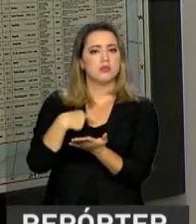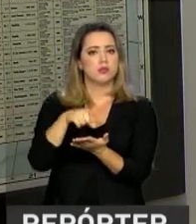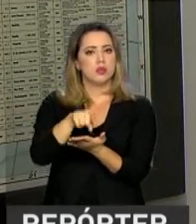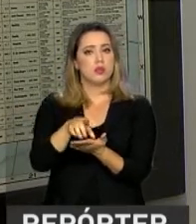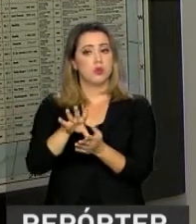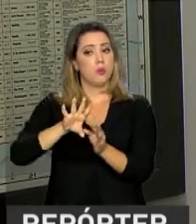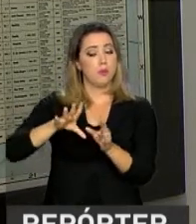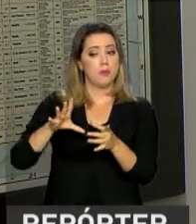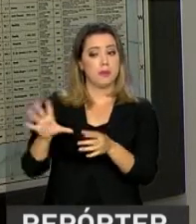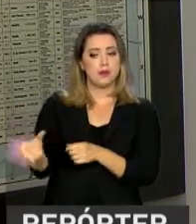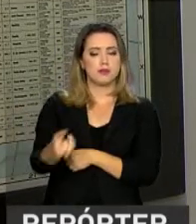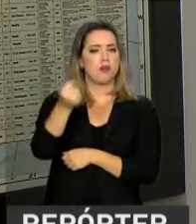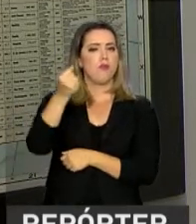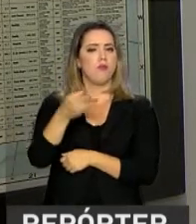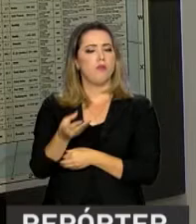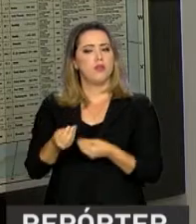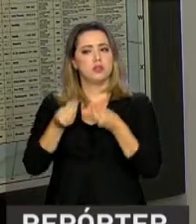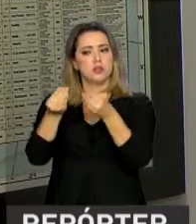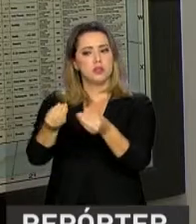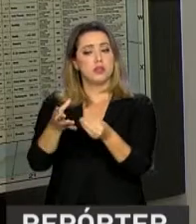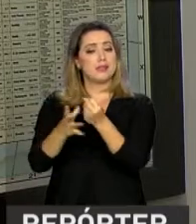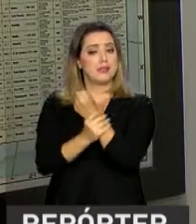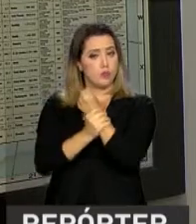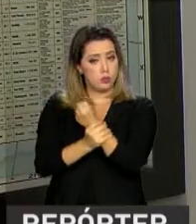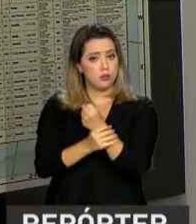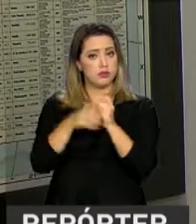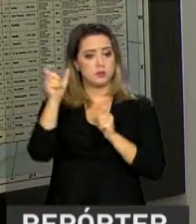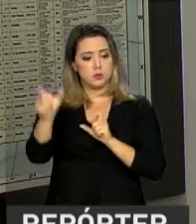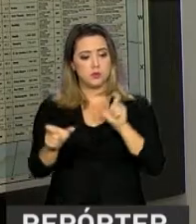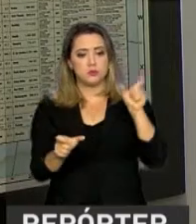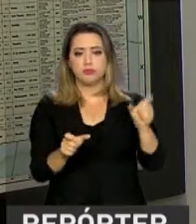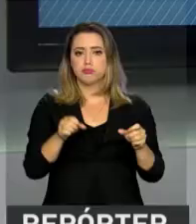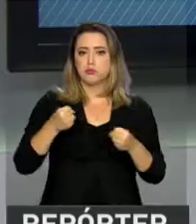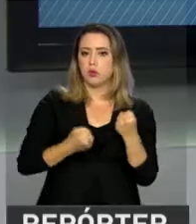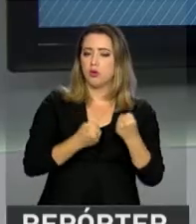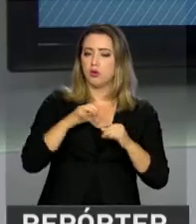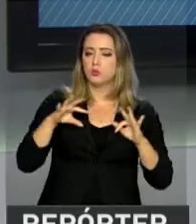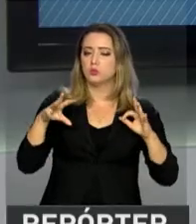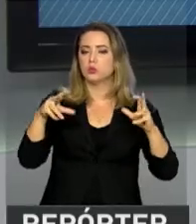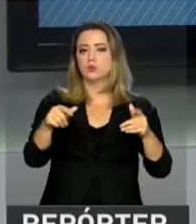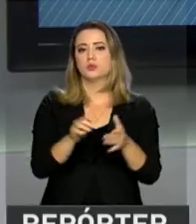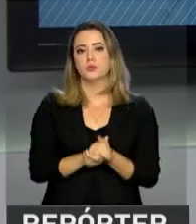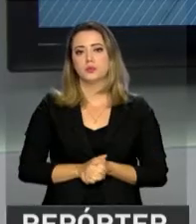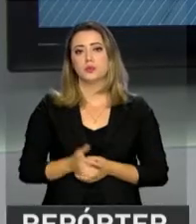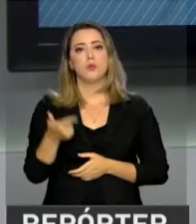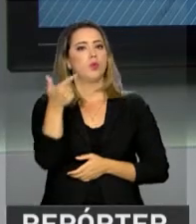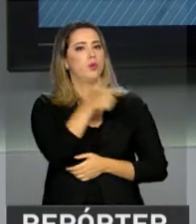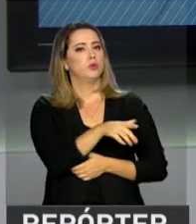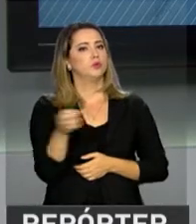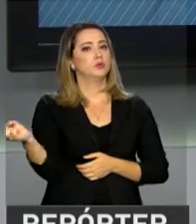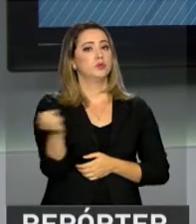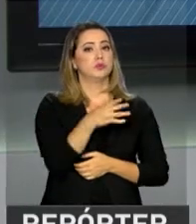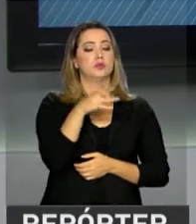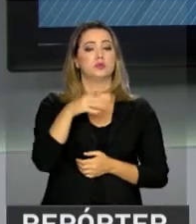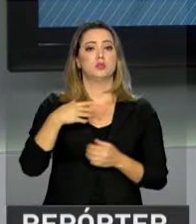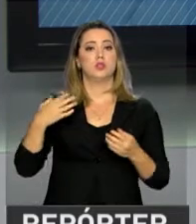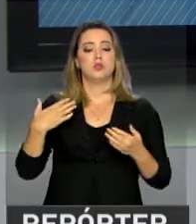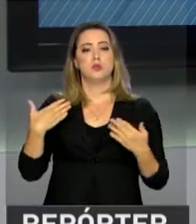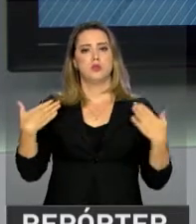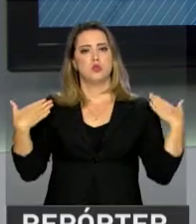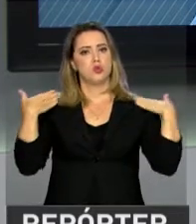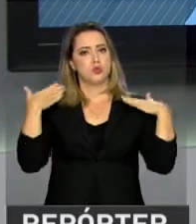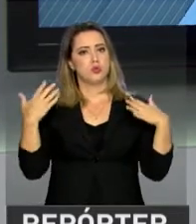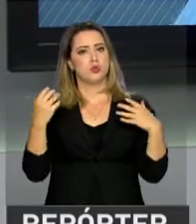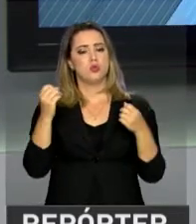principal é trazer segurança para eles e para o trânsito como um todo e uma outra novidade é que os motoristas multados